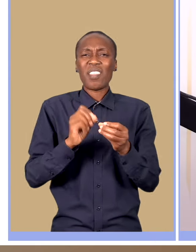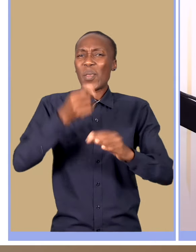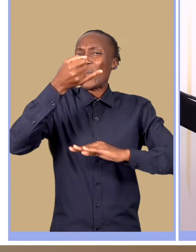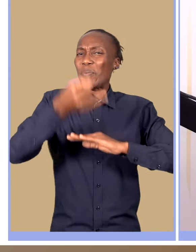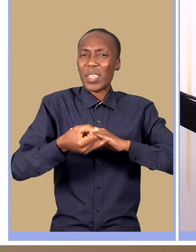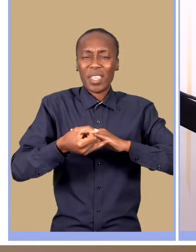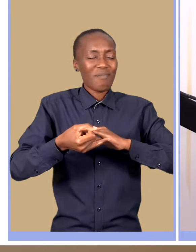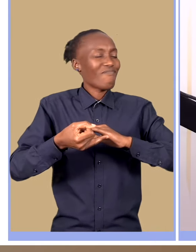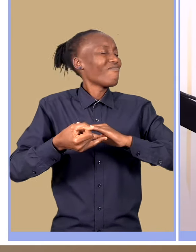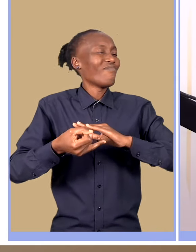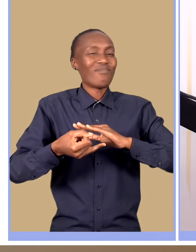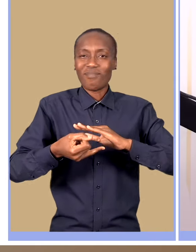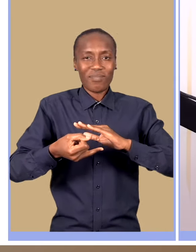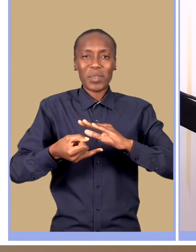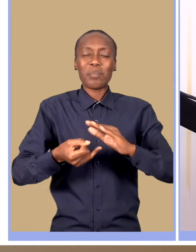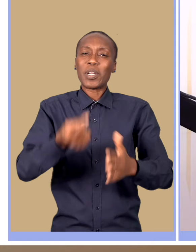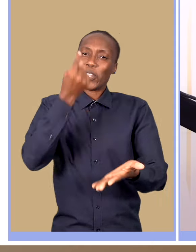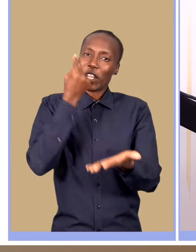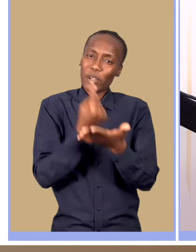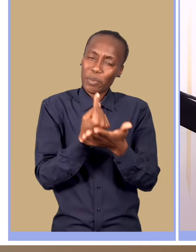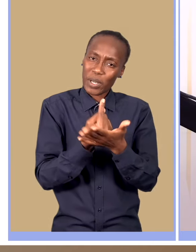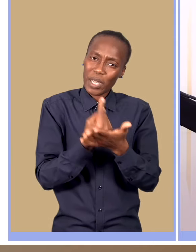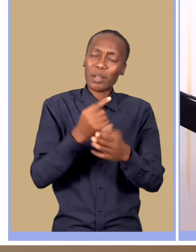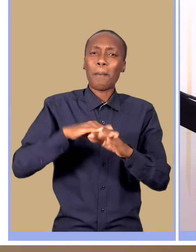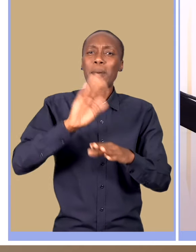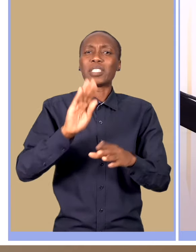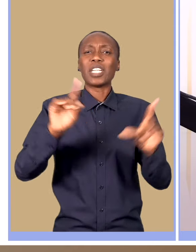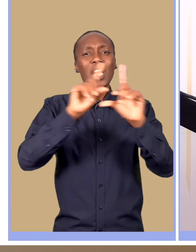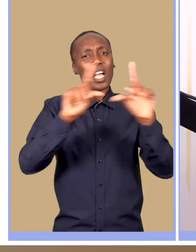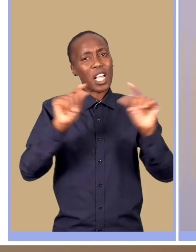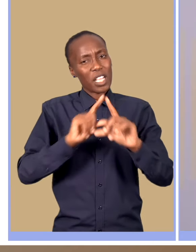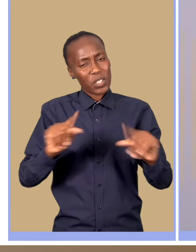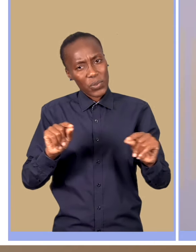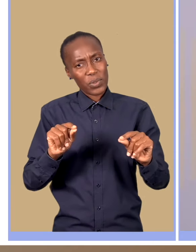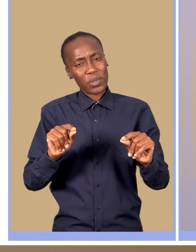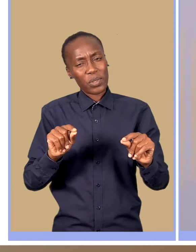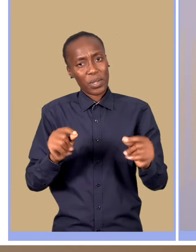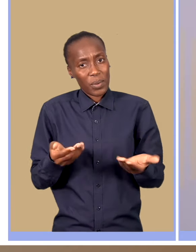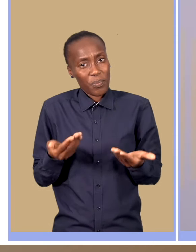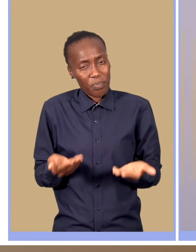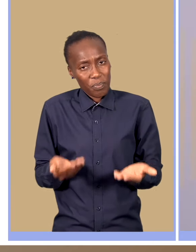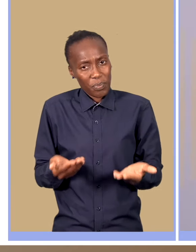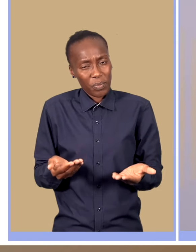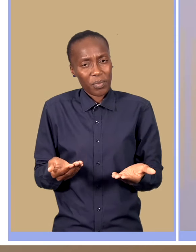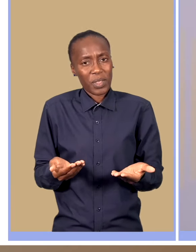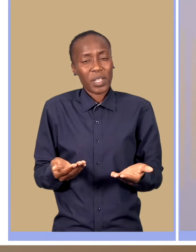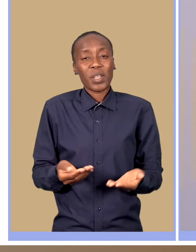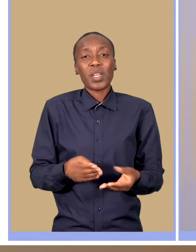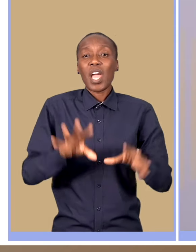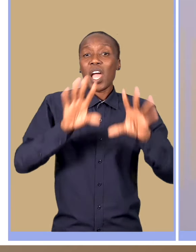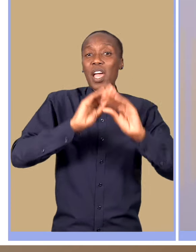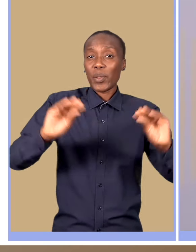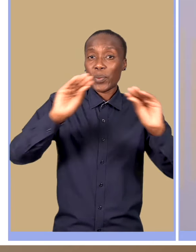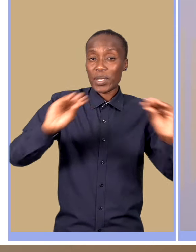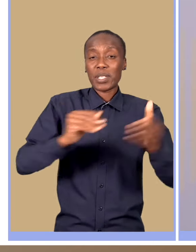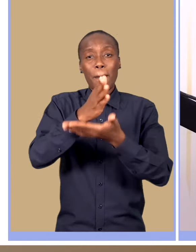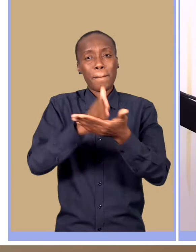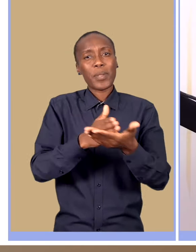talvez o que achamos pertinente para o momento que nós estamos. Dizer que a